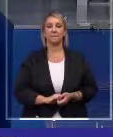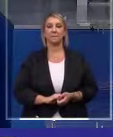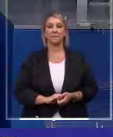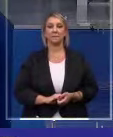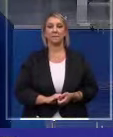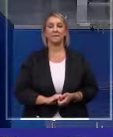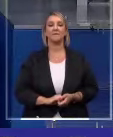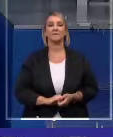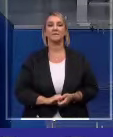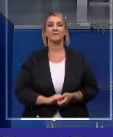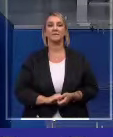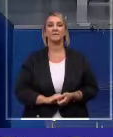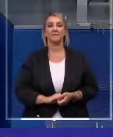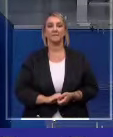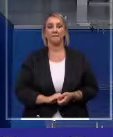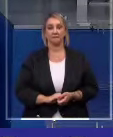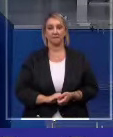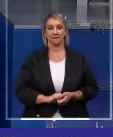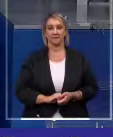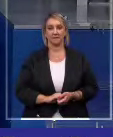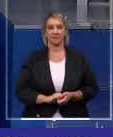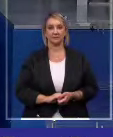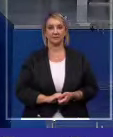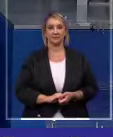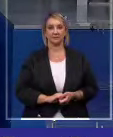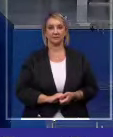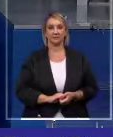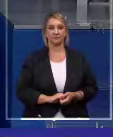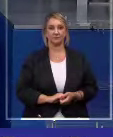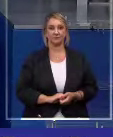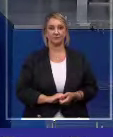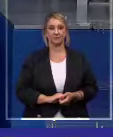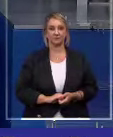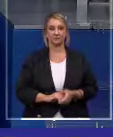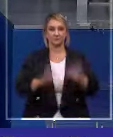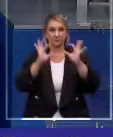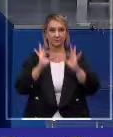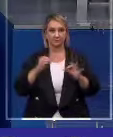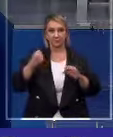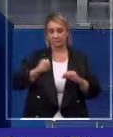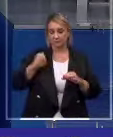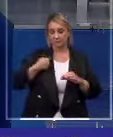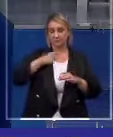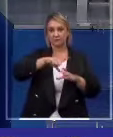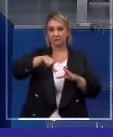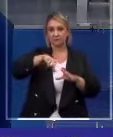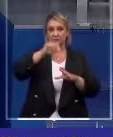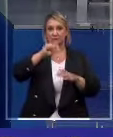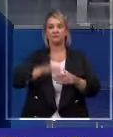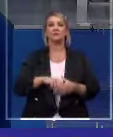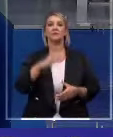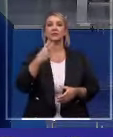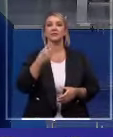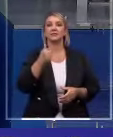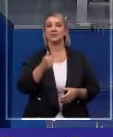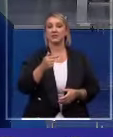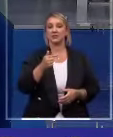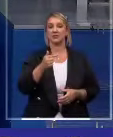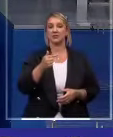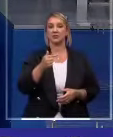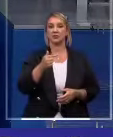dezena sorteada no concurso da quina desta noite. Vamos à conferência dos números sorteados.